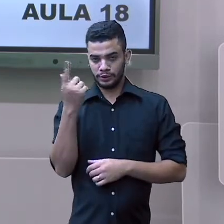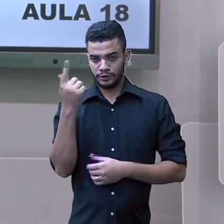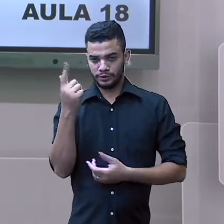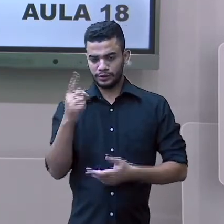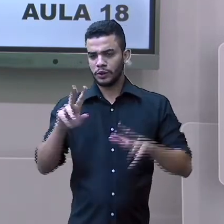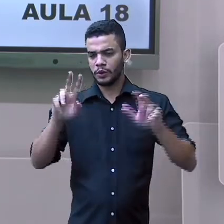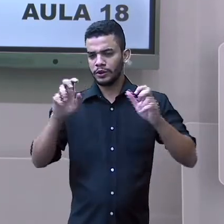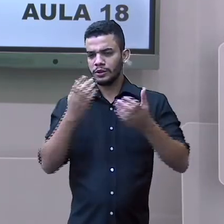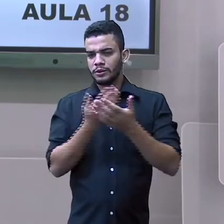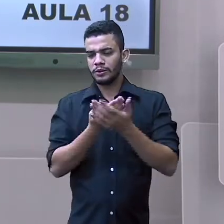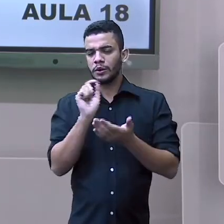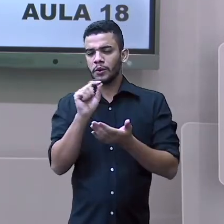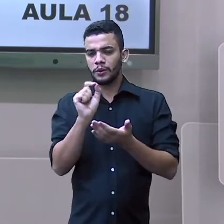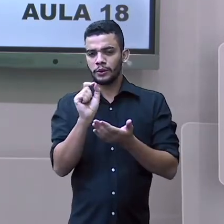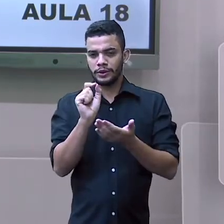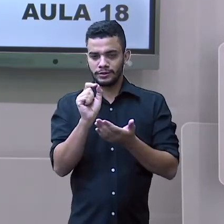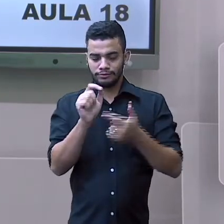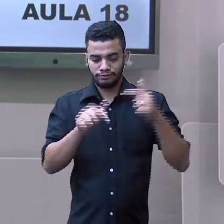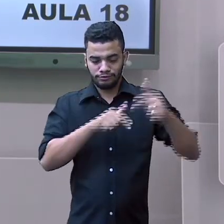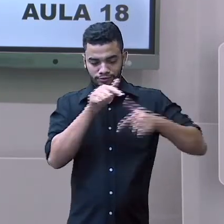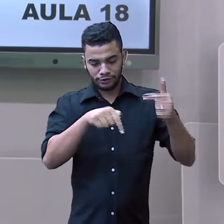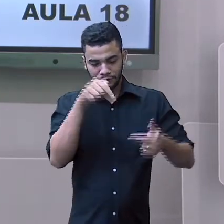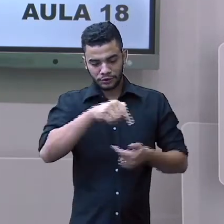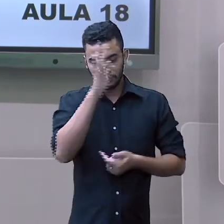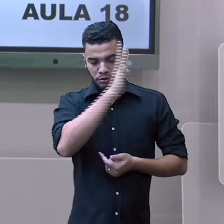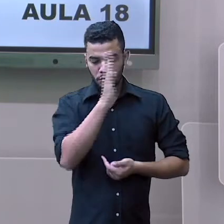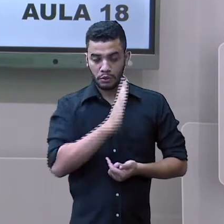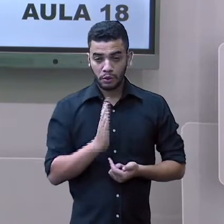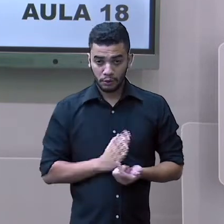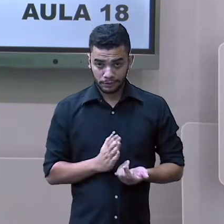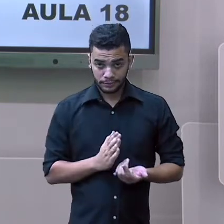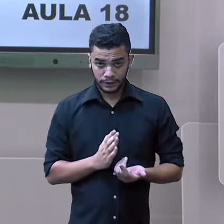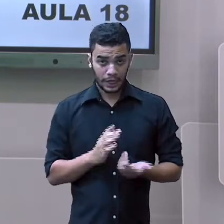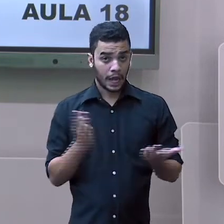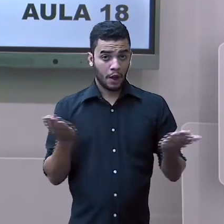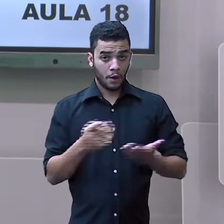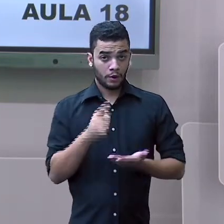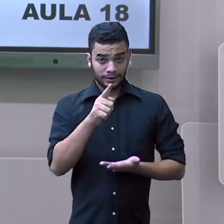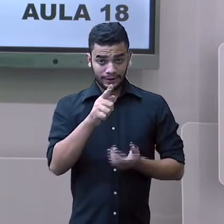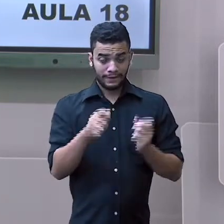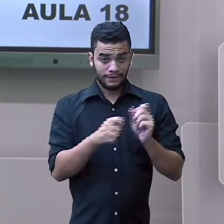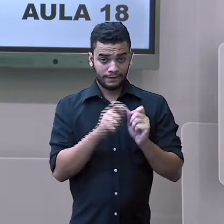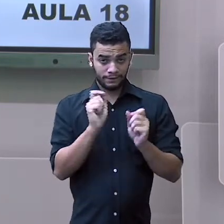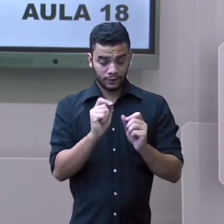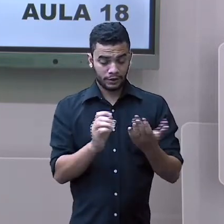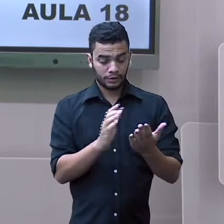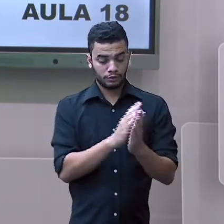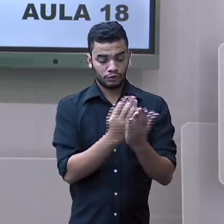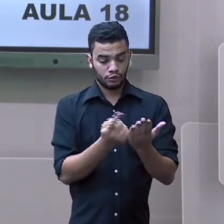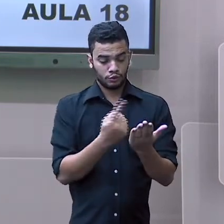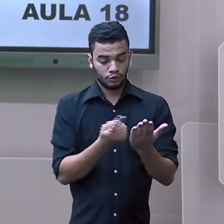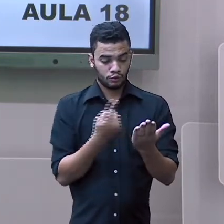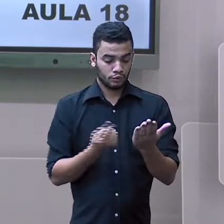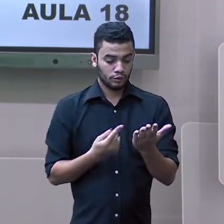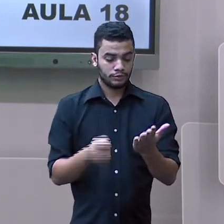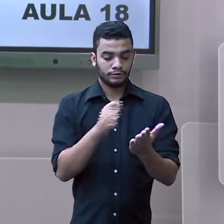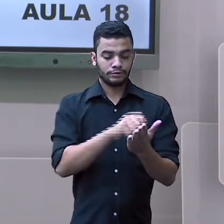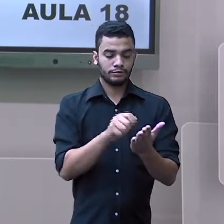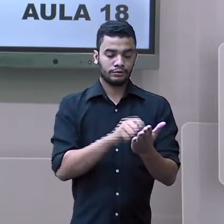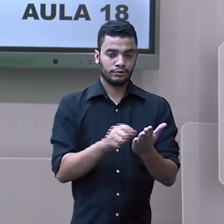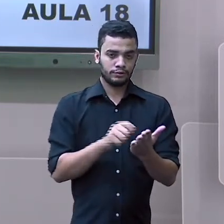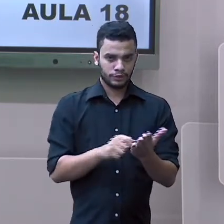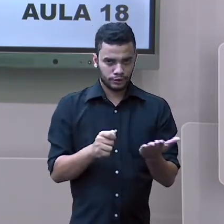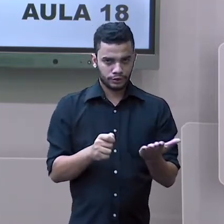Brasil. Por isso, pegue o seu material, as suas atividades que foram expostas na nossa plataforma